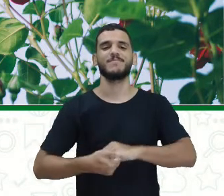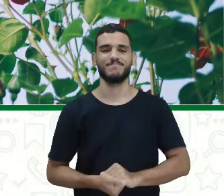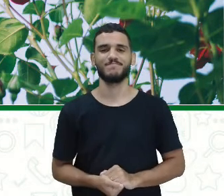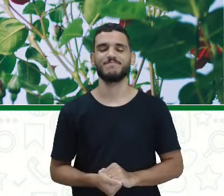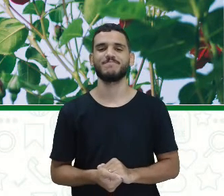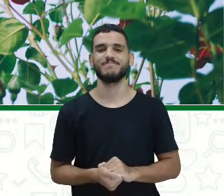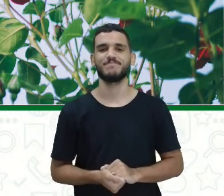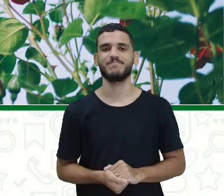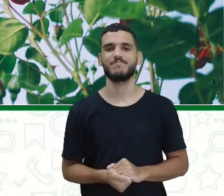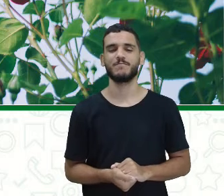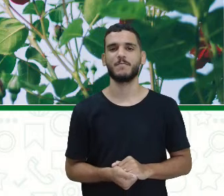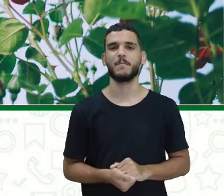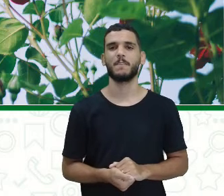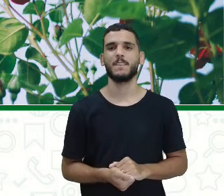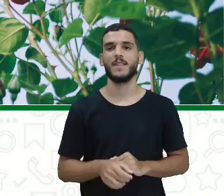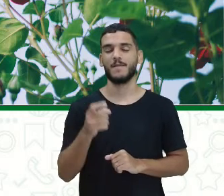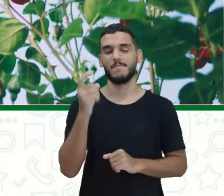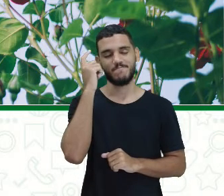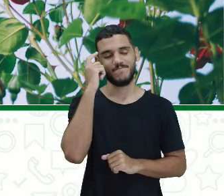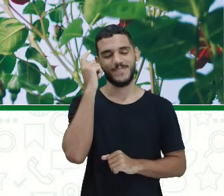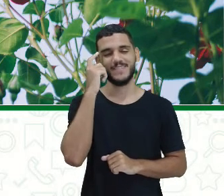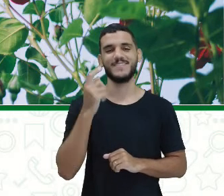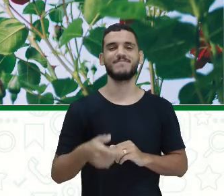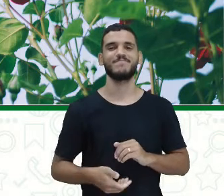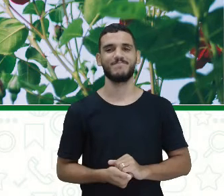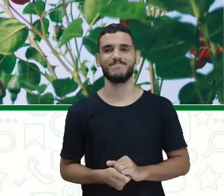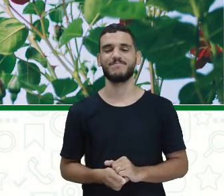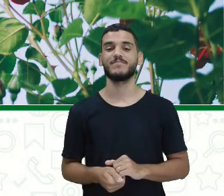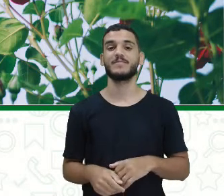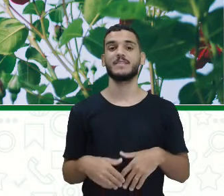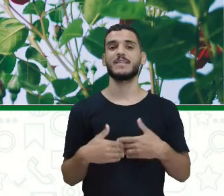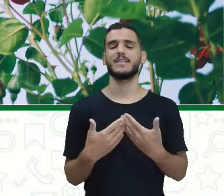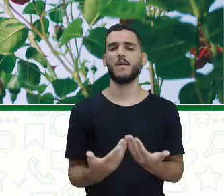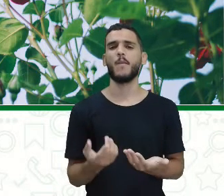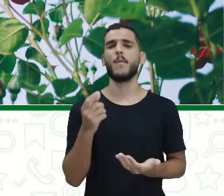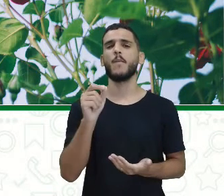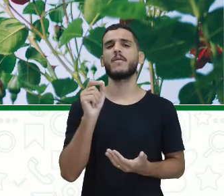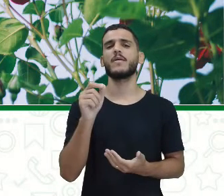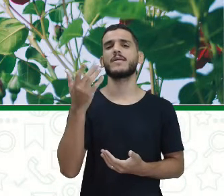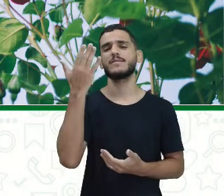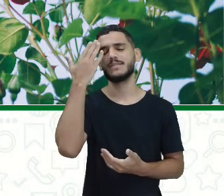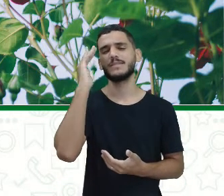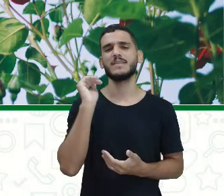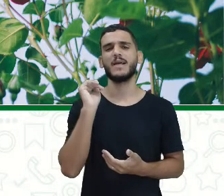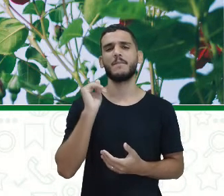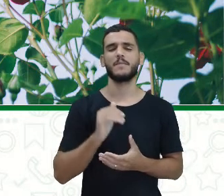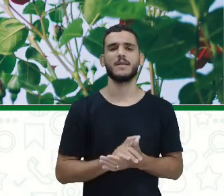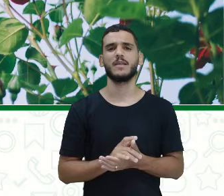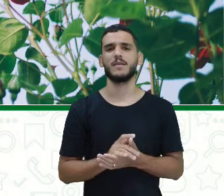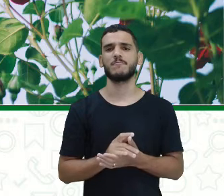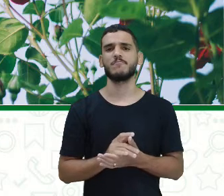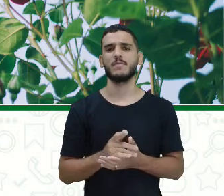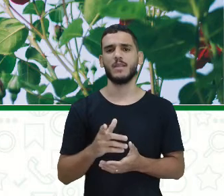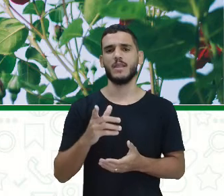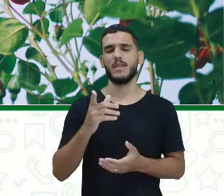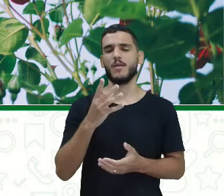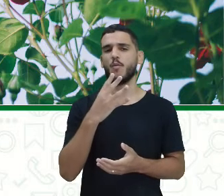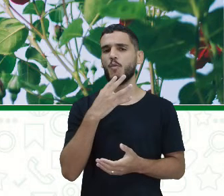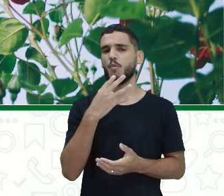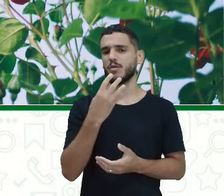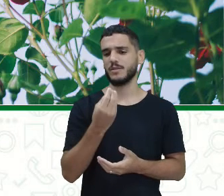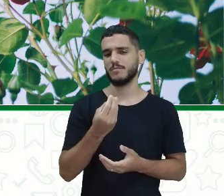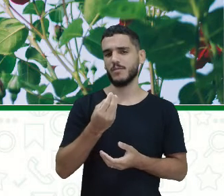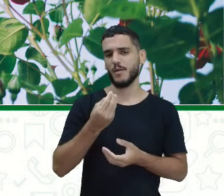Interessante, né? Pensa nisso. E aí, o que você sabe, tenta passar para alguém.